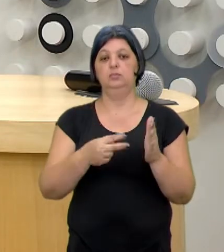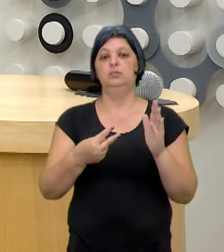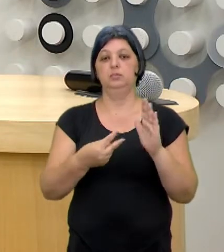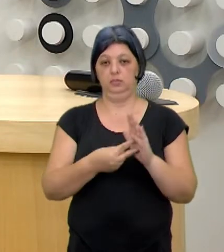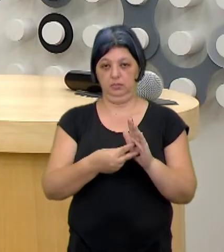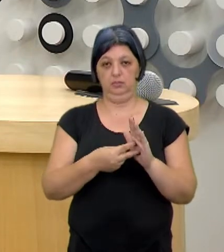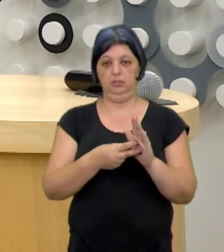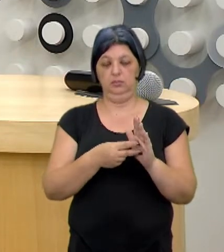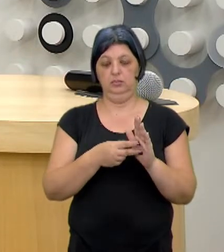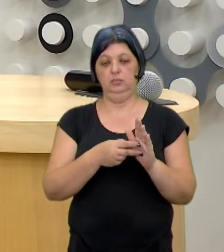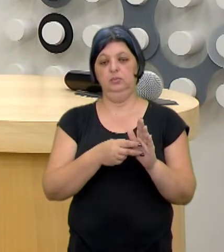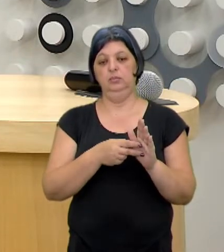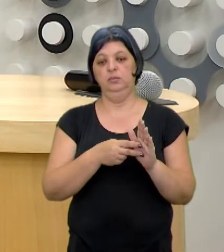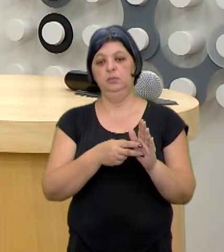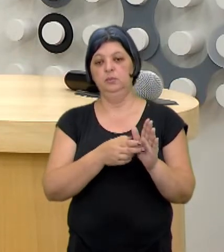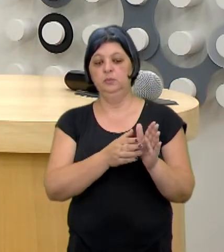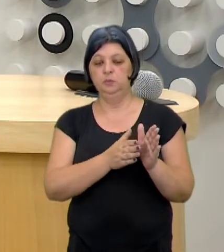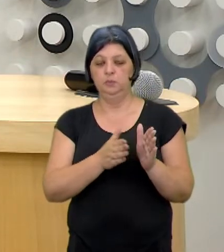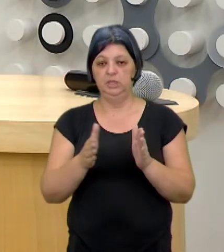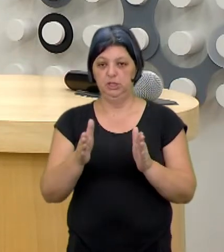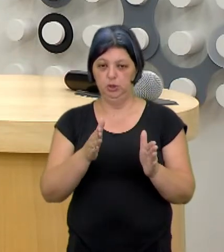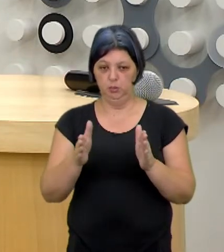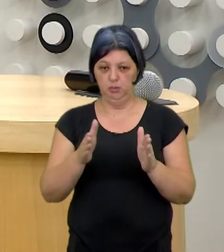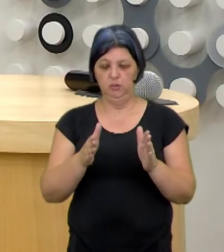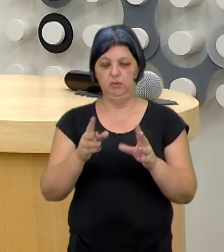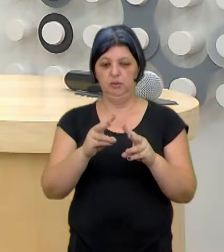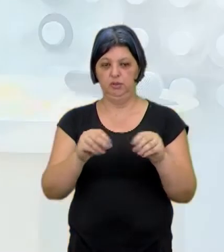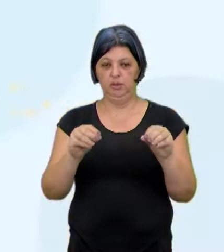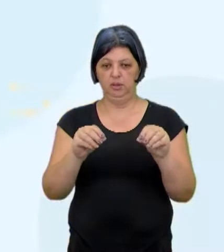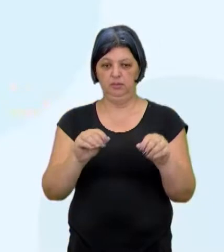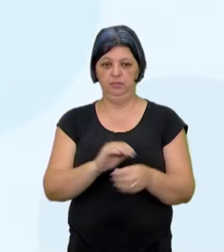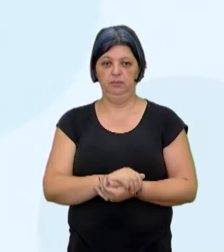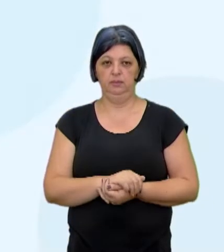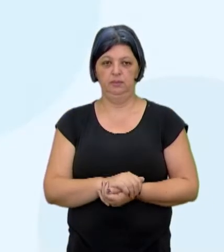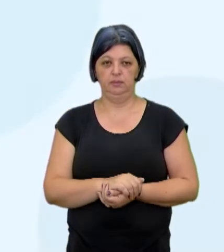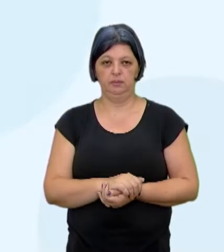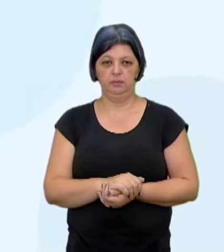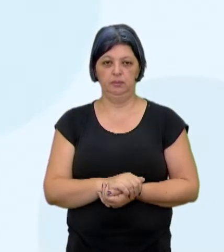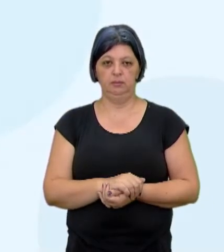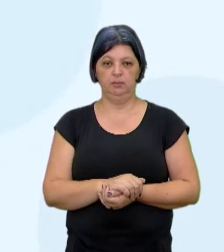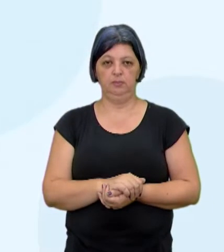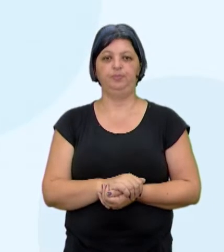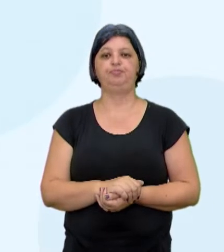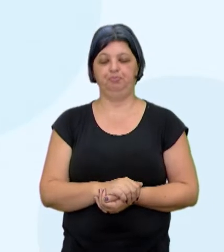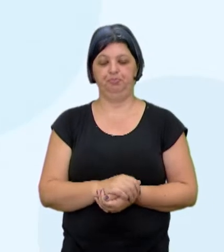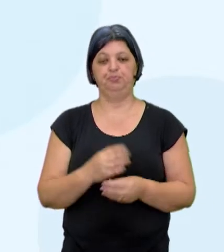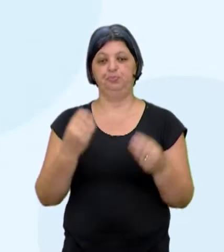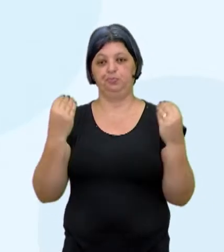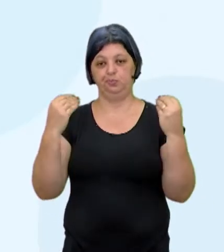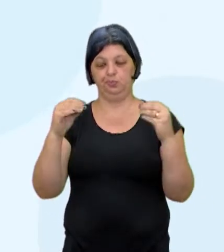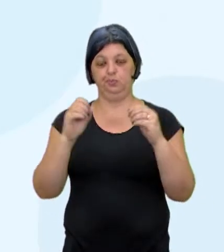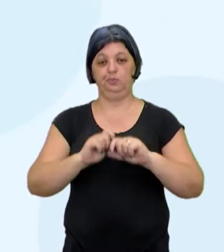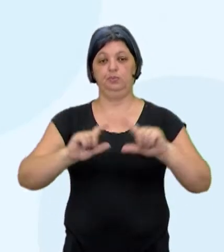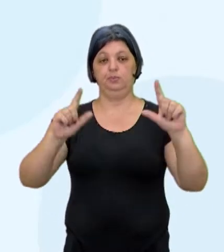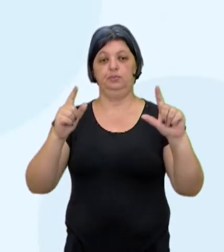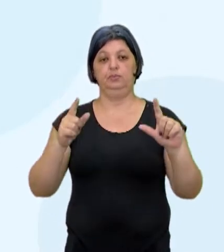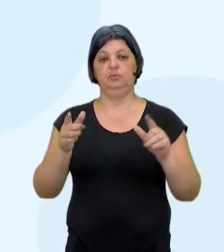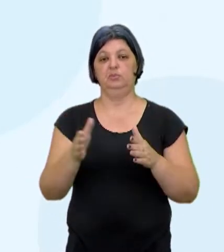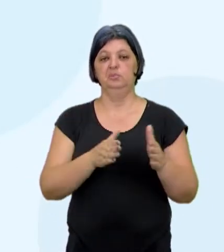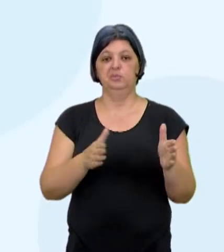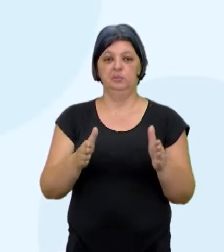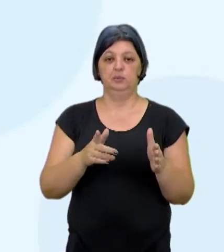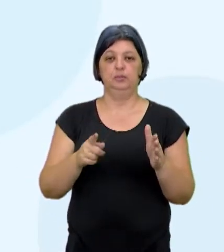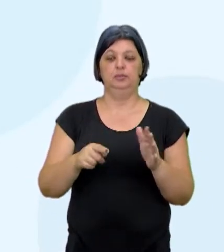tempo geológico, né? Tem aí, vamos colocar aí na tela. Isso, perfeito, pode colocar aí por gentileza. Tá aí, ó, o tempo geológico